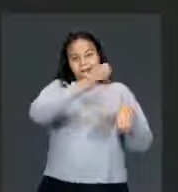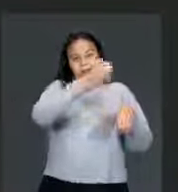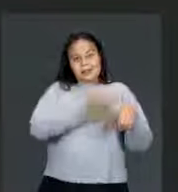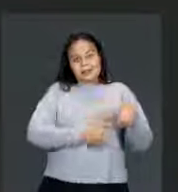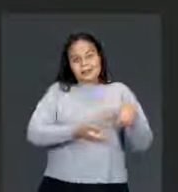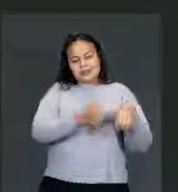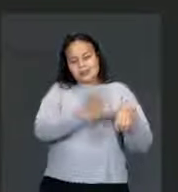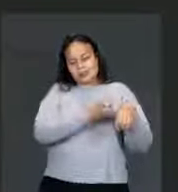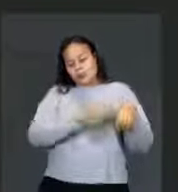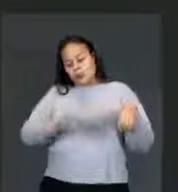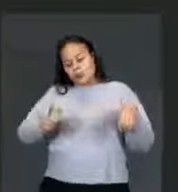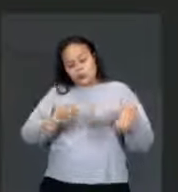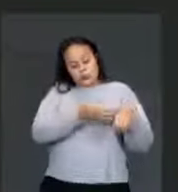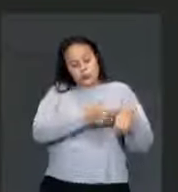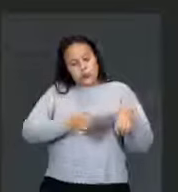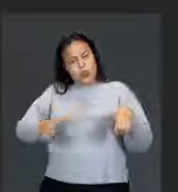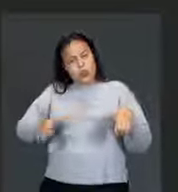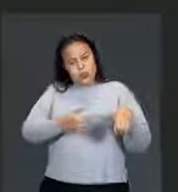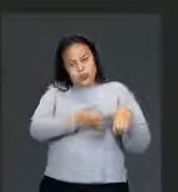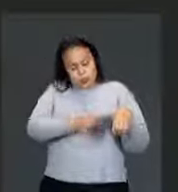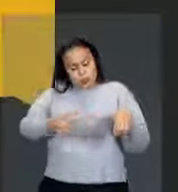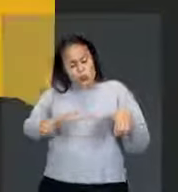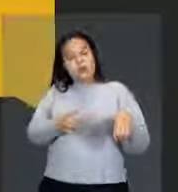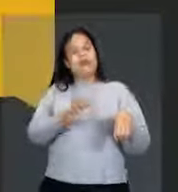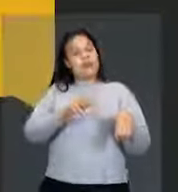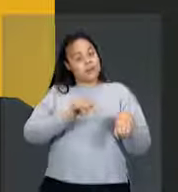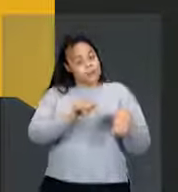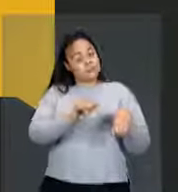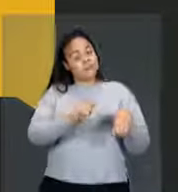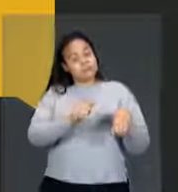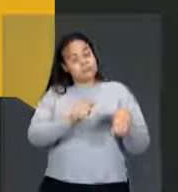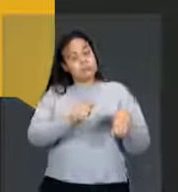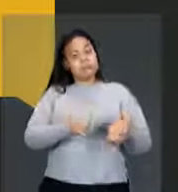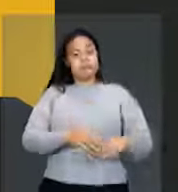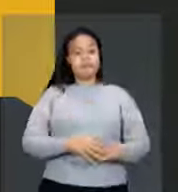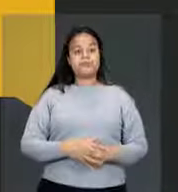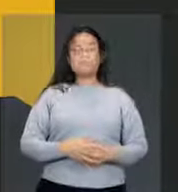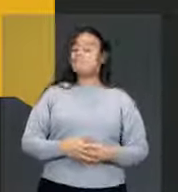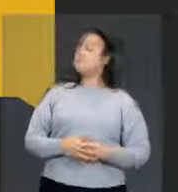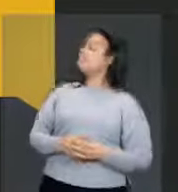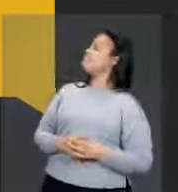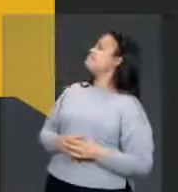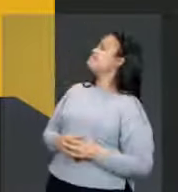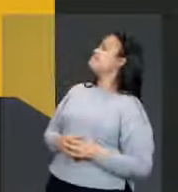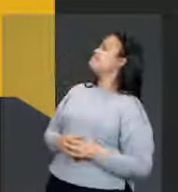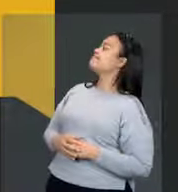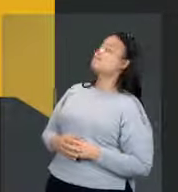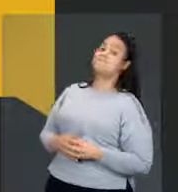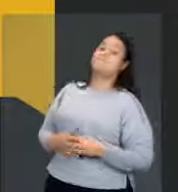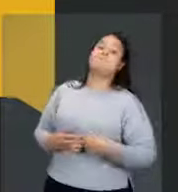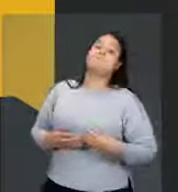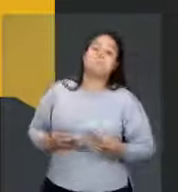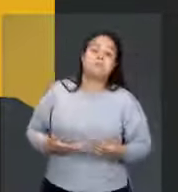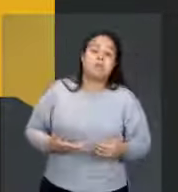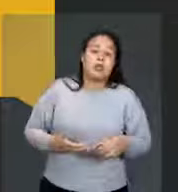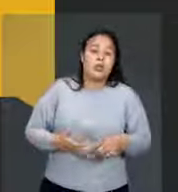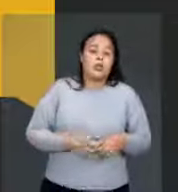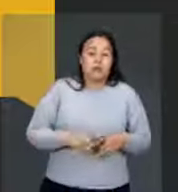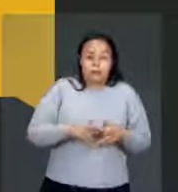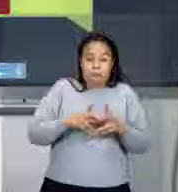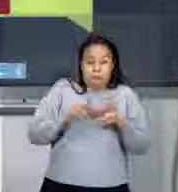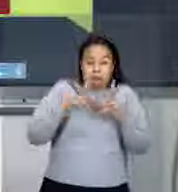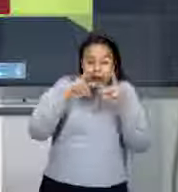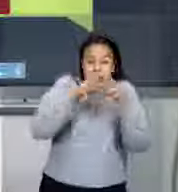área dessa seção transversal. Bem, a intensidade da corrente